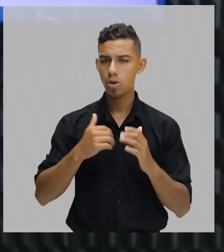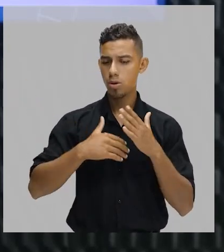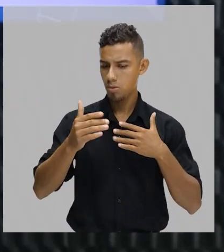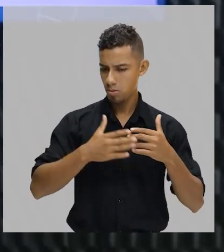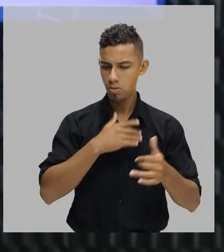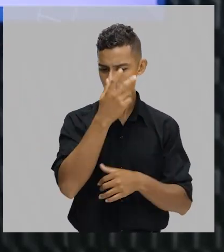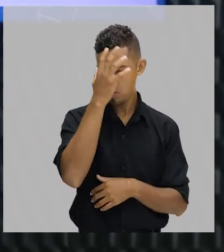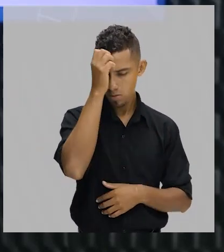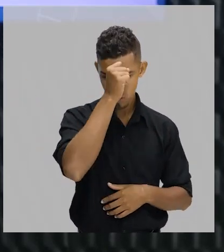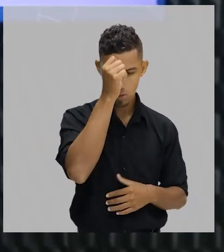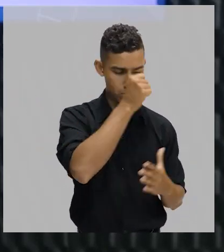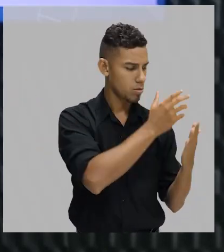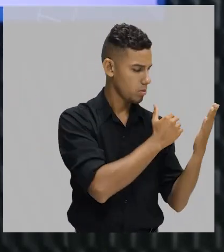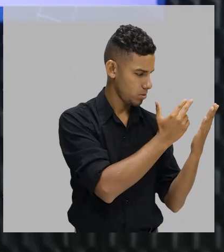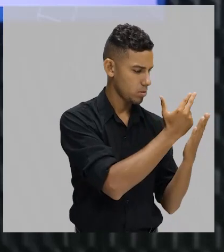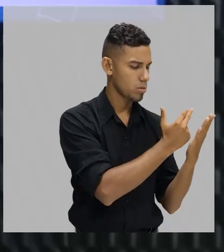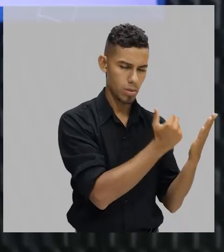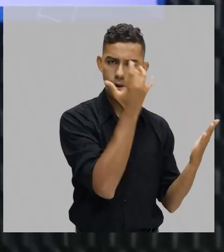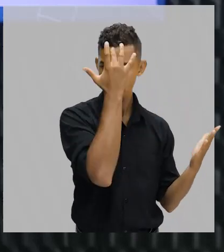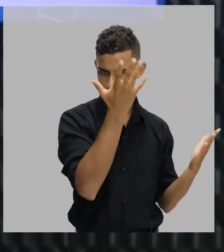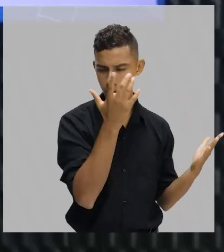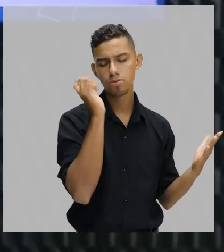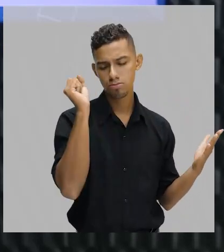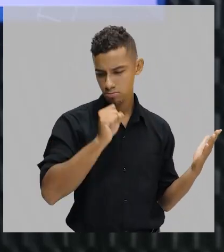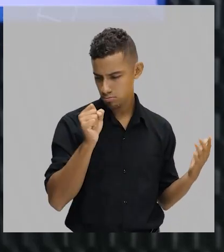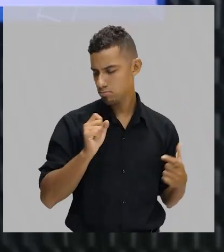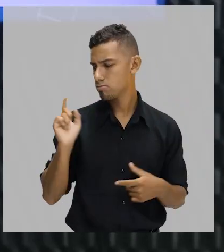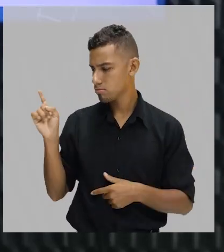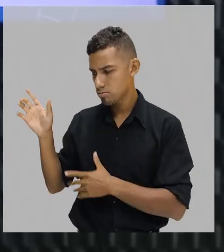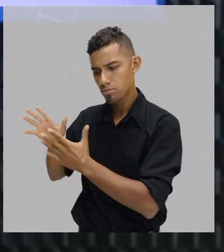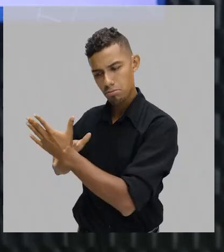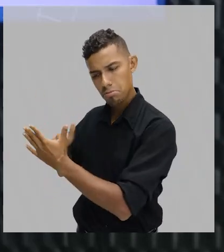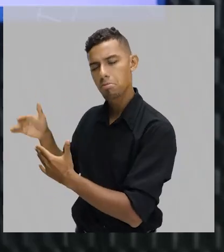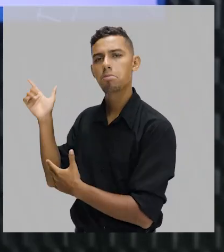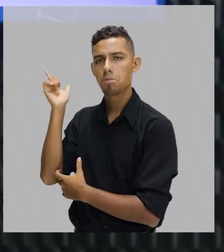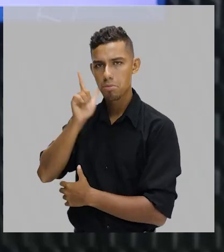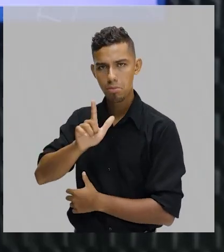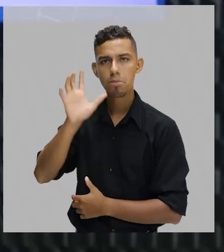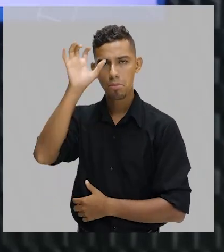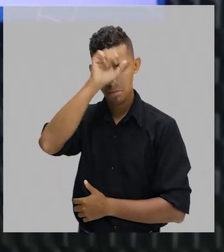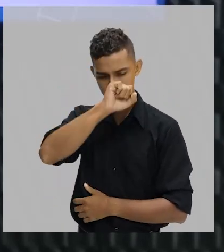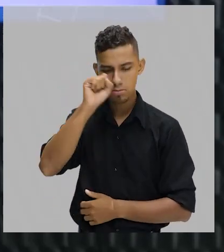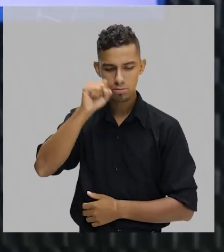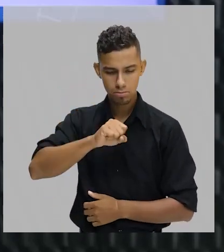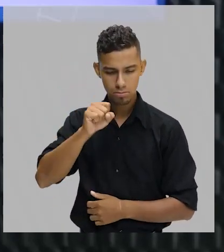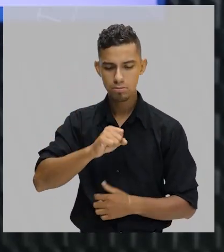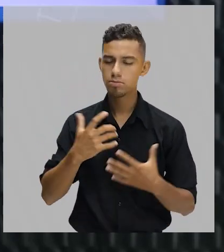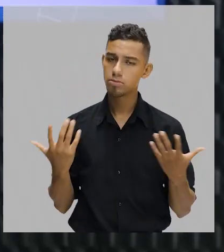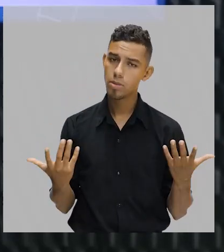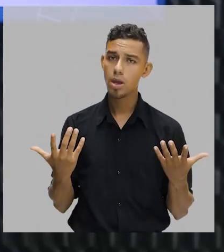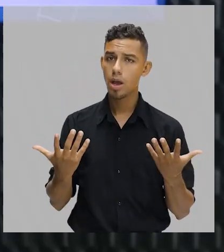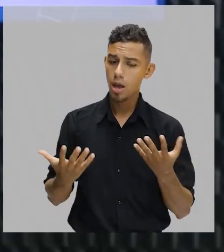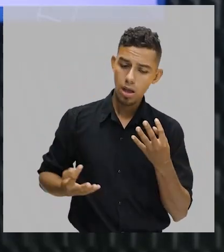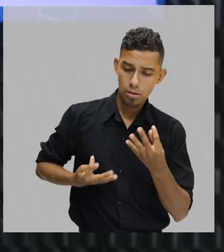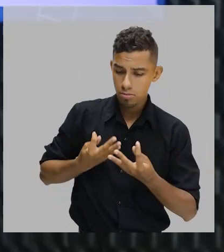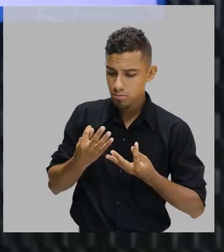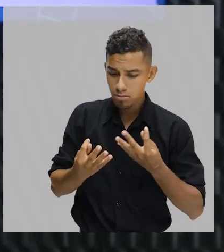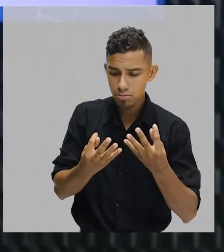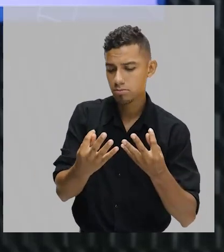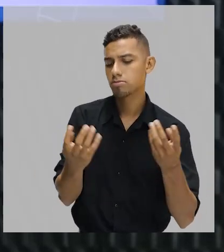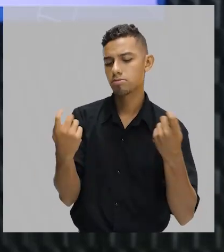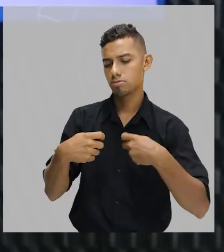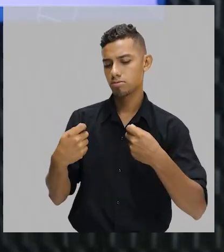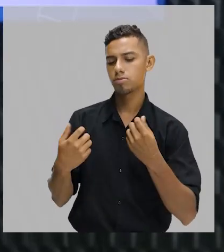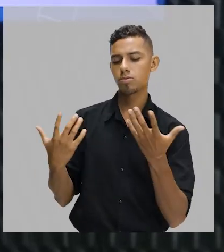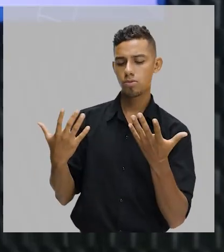Aprende. Qualquer pessoa aprende a pintar? Aprende. Em alguns casos, a pintura sem o desenho é utilizada para, inclusive, terapias. Né? A arte é utilizada